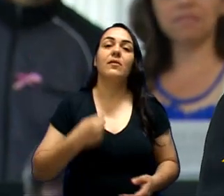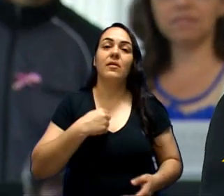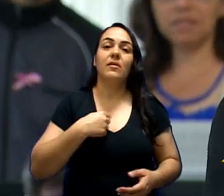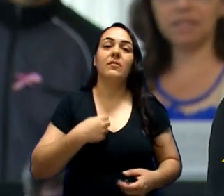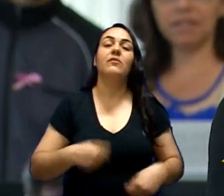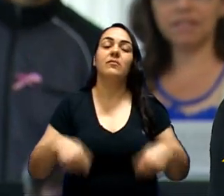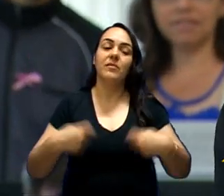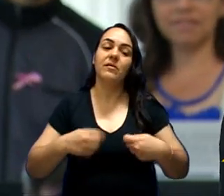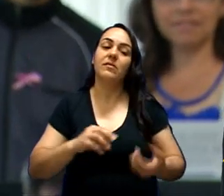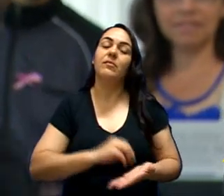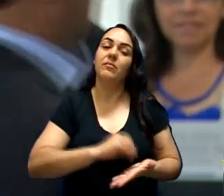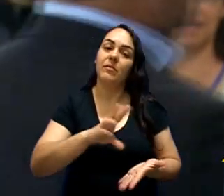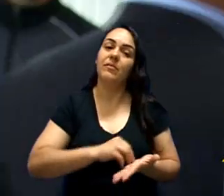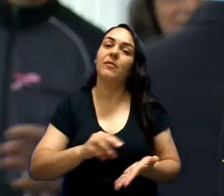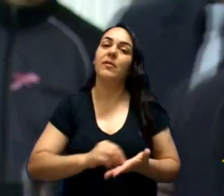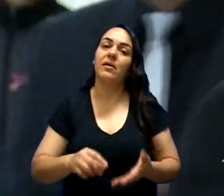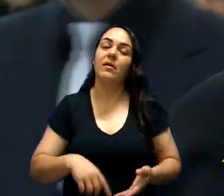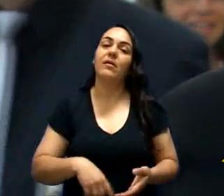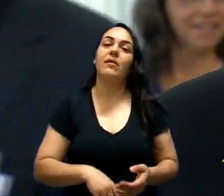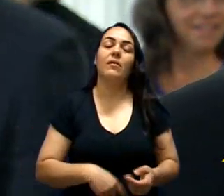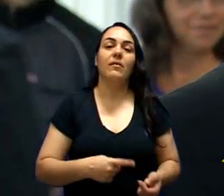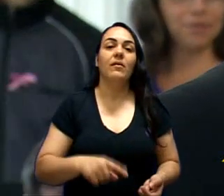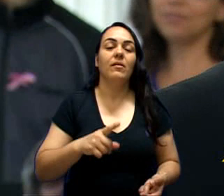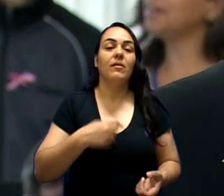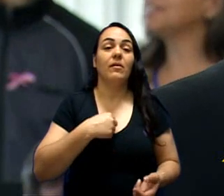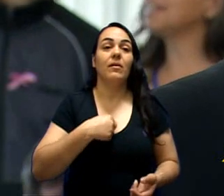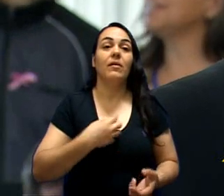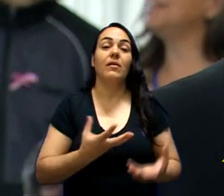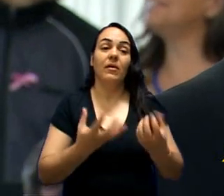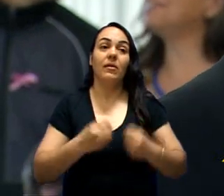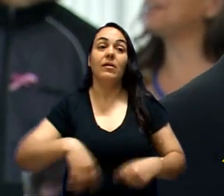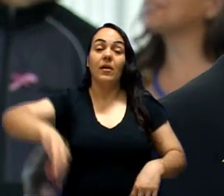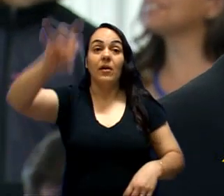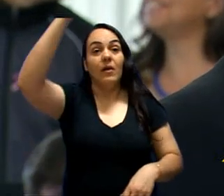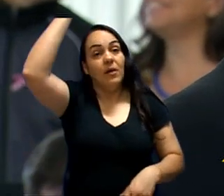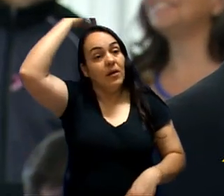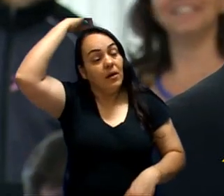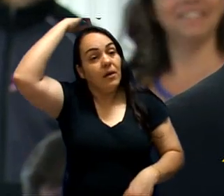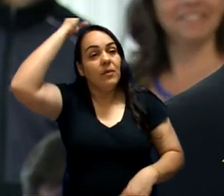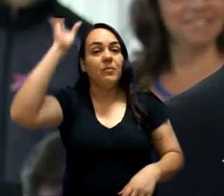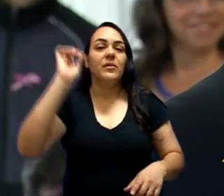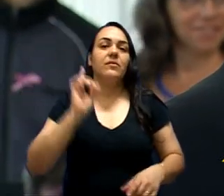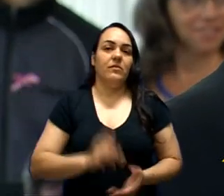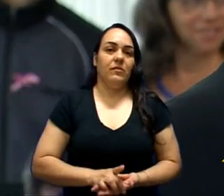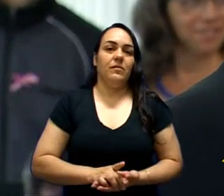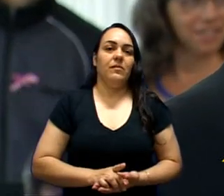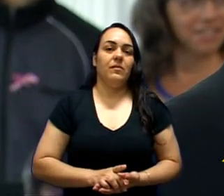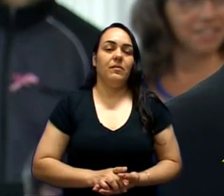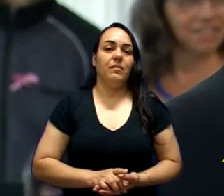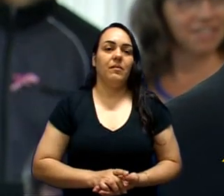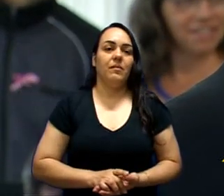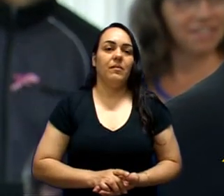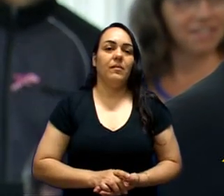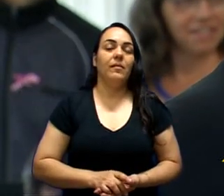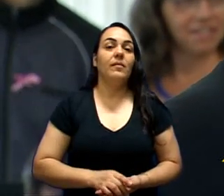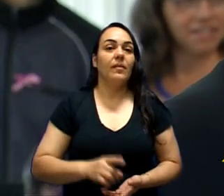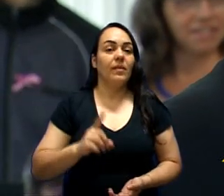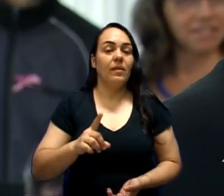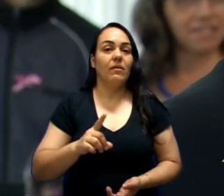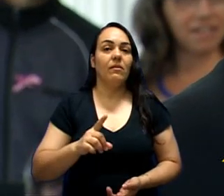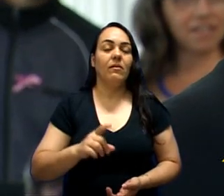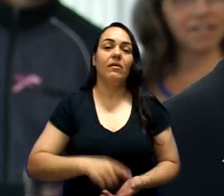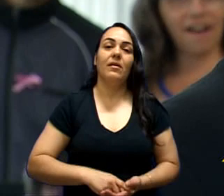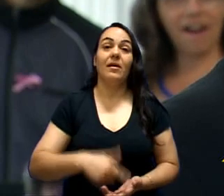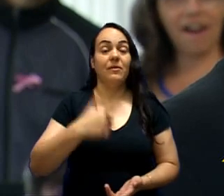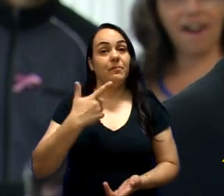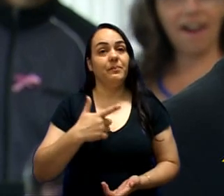temos que publicar ela, então. João, quero que você é um absurdo. É um absurdo. Está aqui, ó. Eu acho